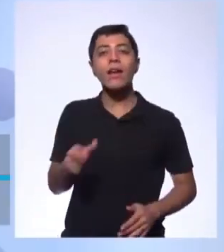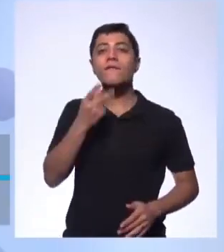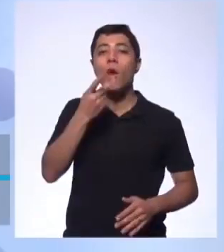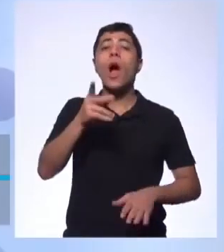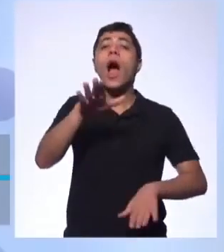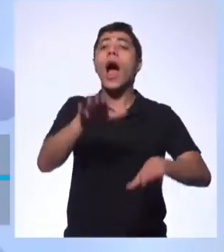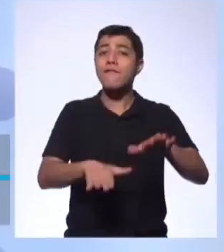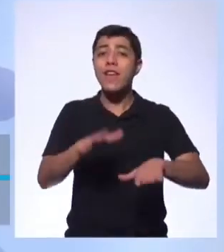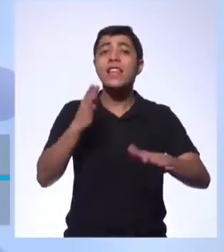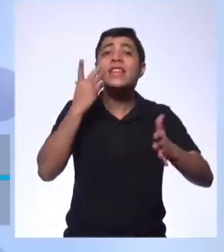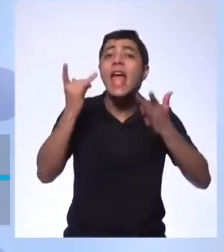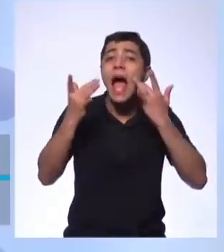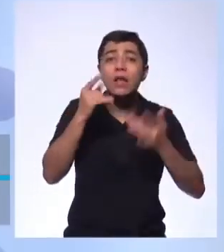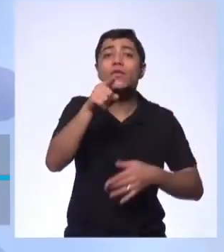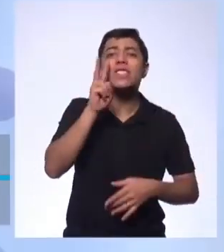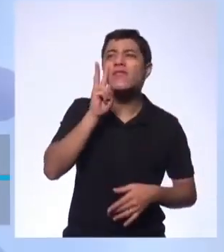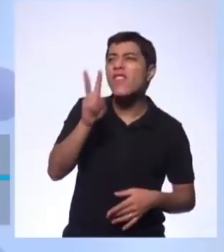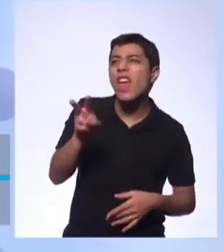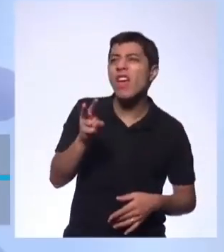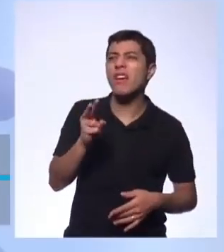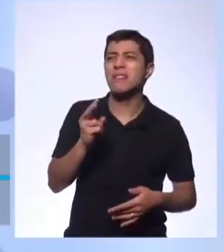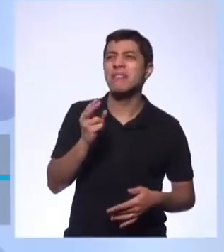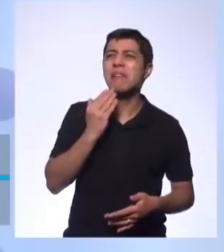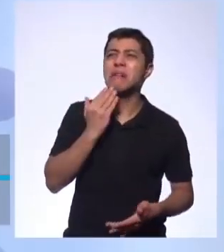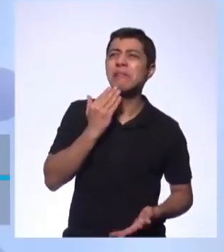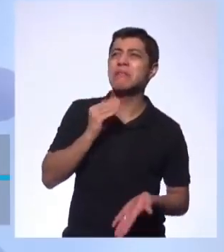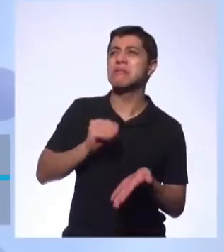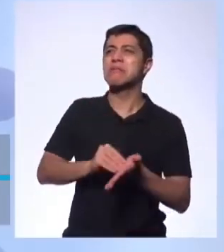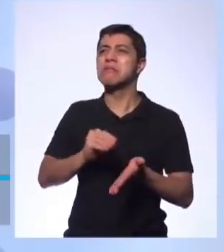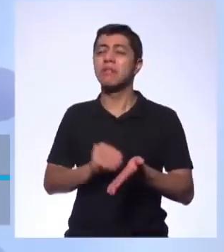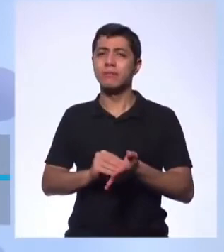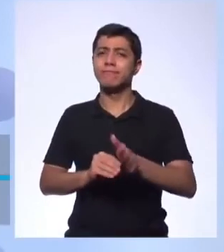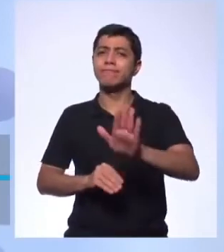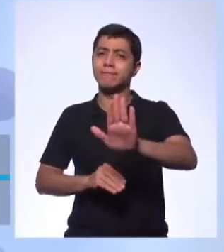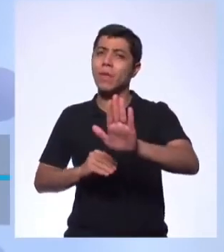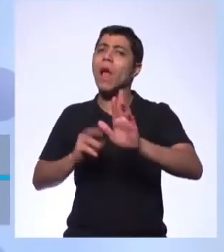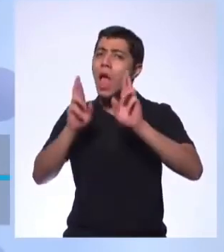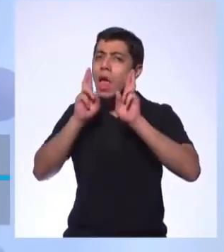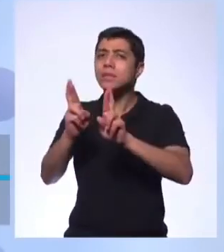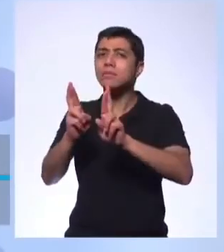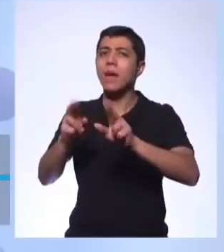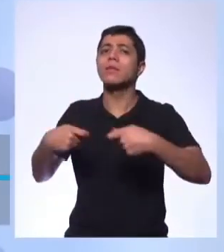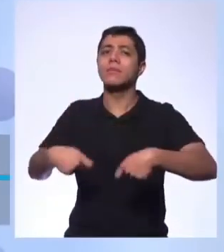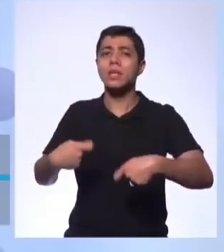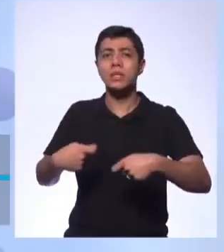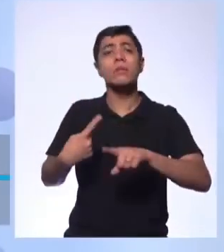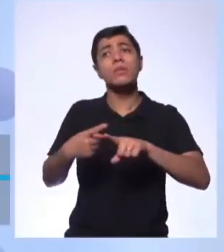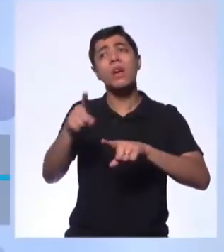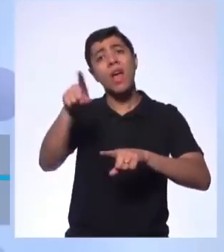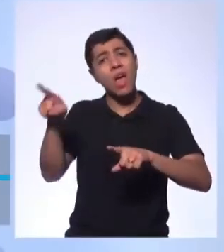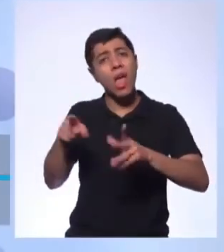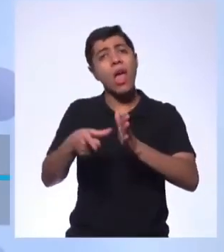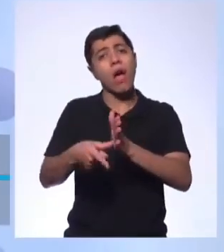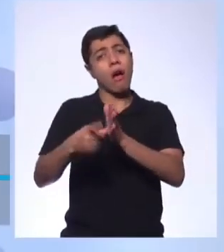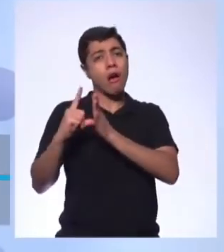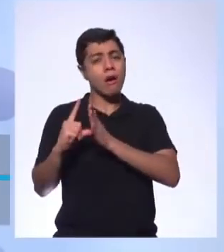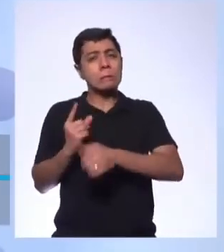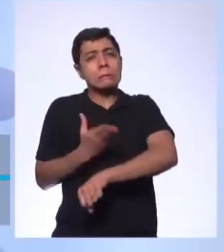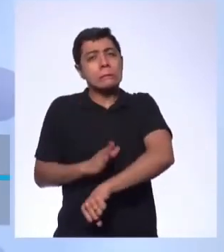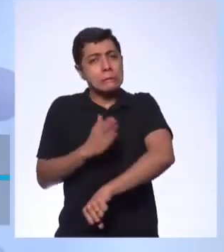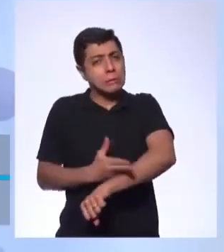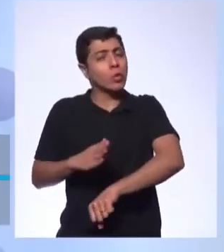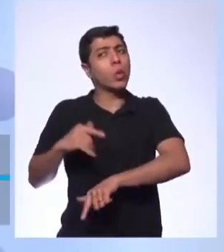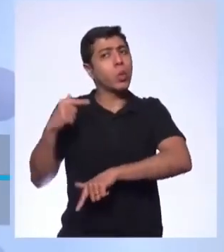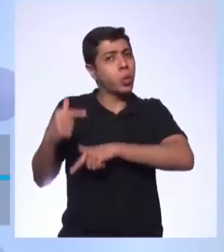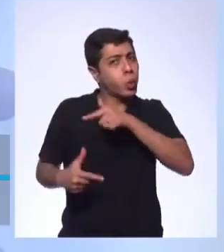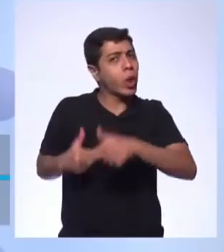trabalho. Então tem que respeitar, né? O teatro sempre é um momento de veneração,